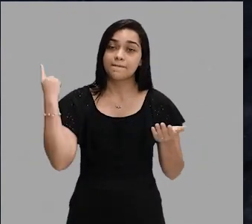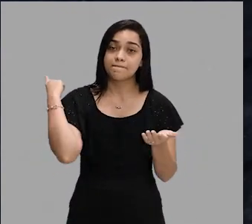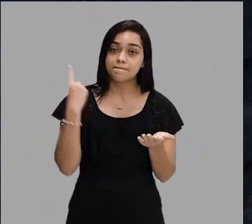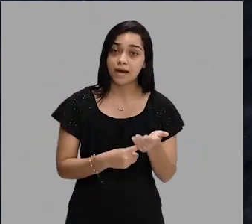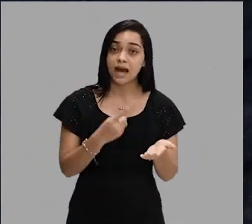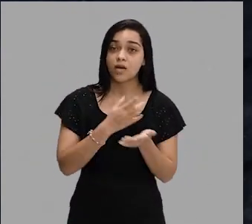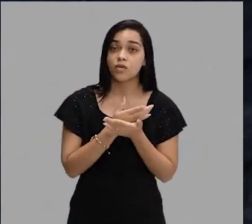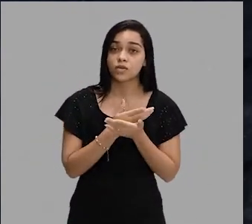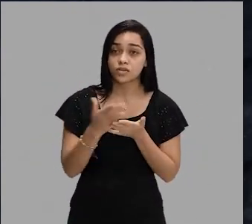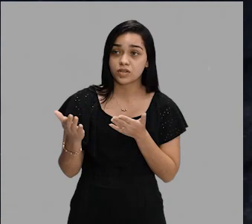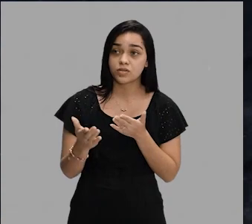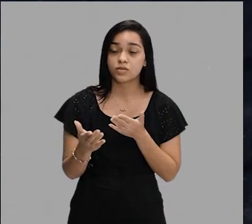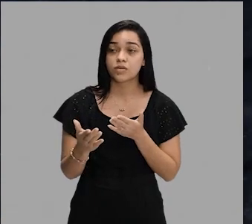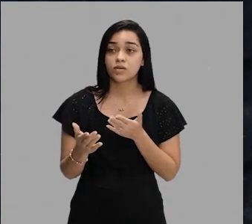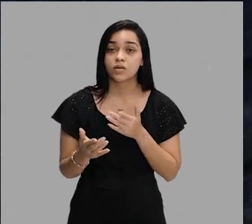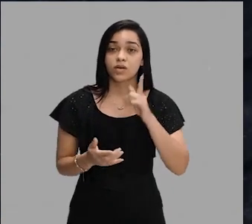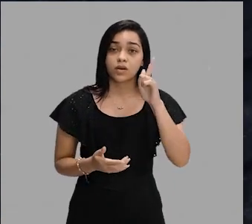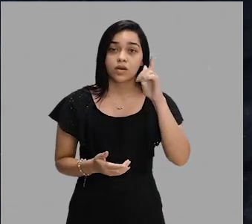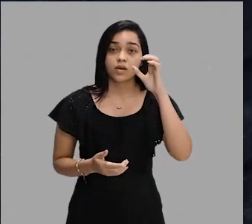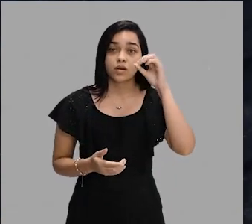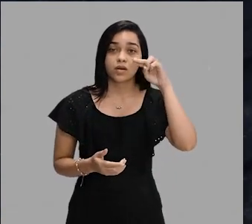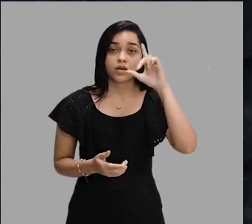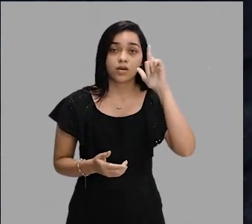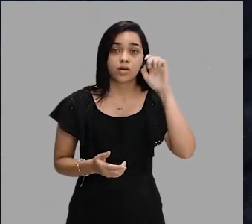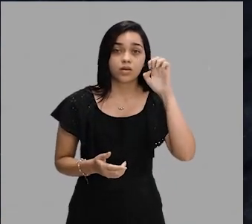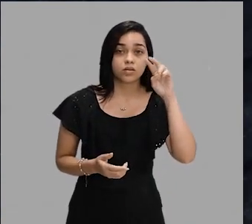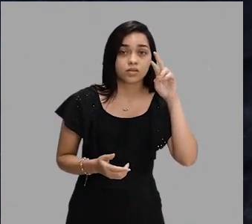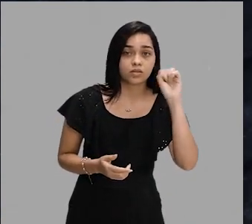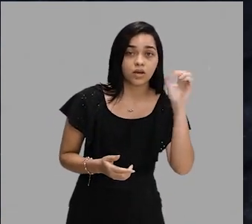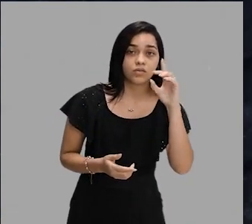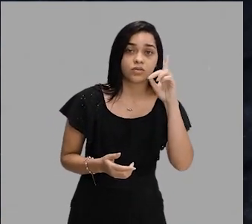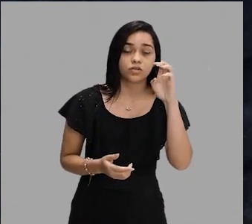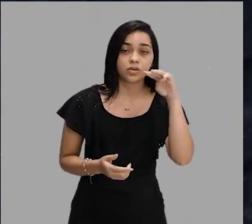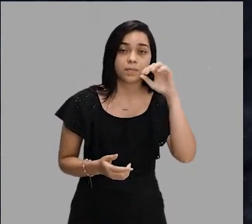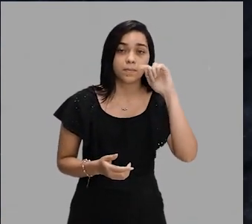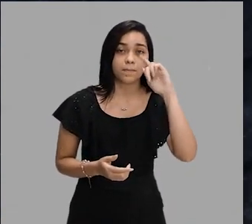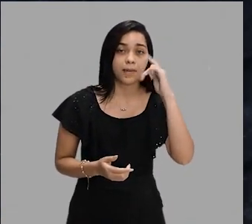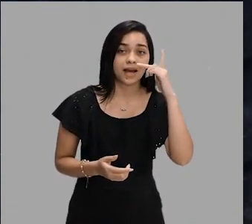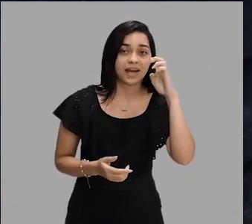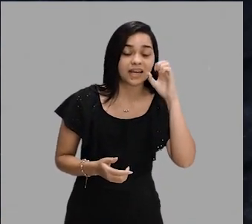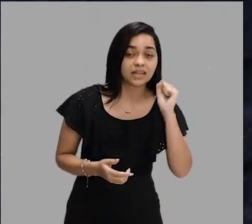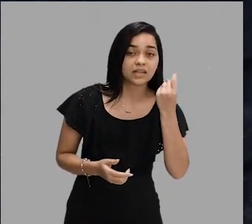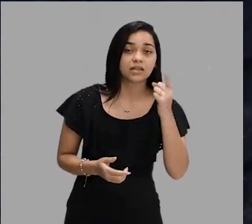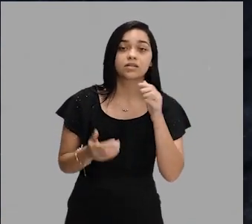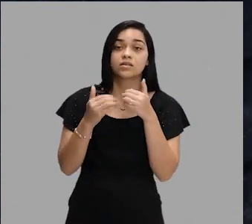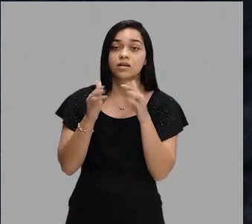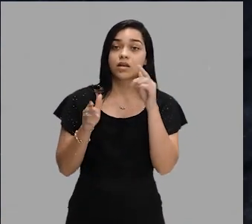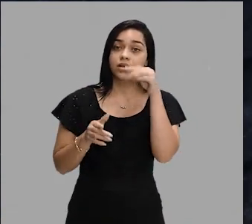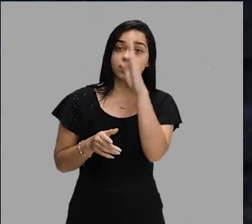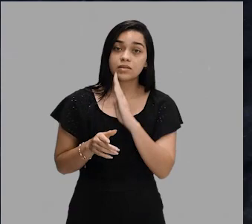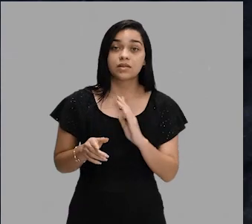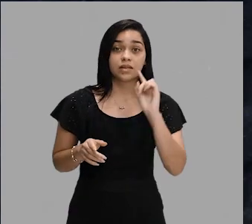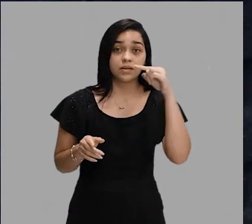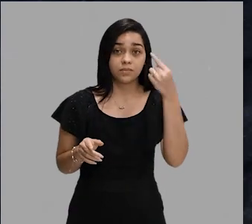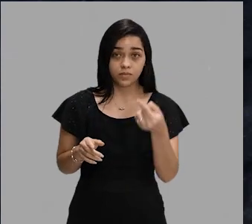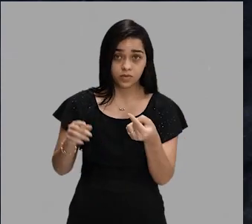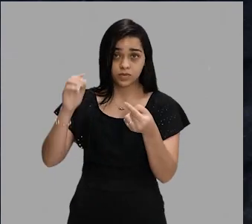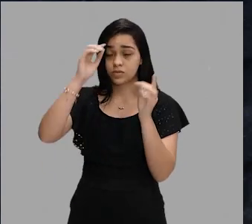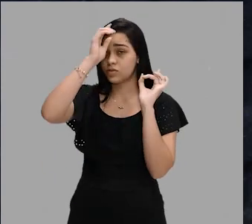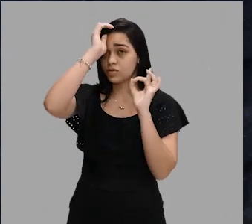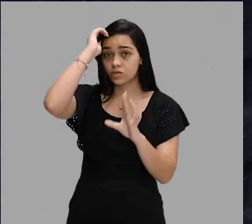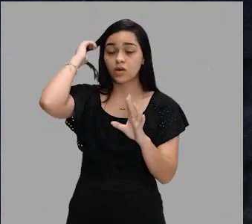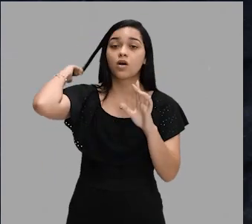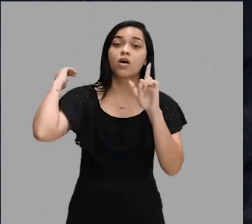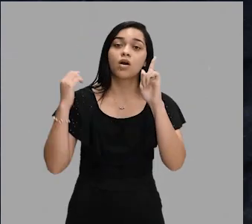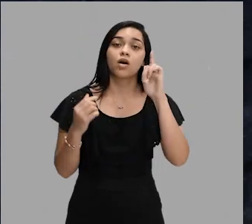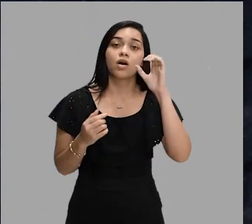marca o início é Gonçalves de Magalhães, com a publicação do Suspiros Poéticos e Saudades. Depois disso, só dá